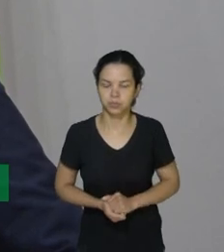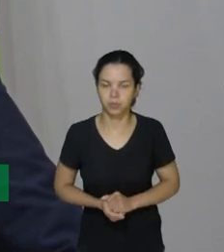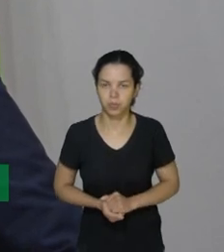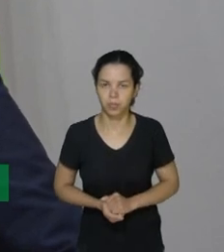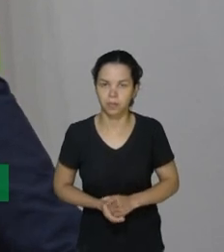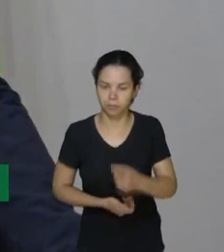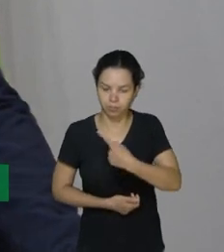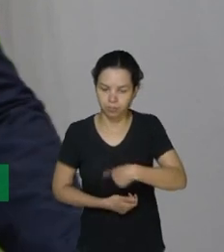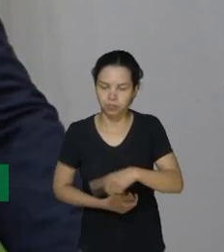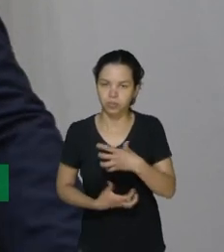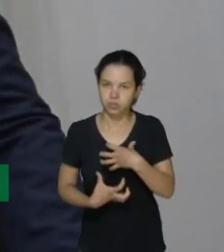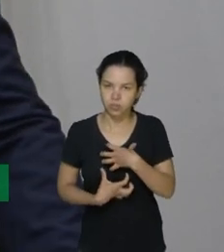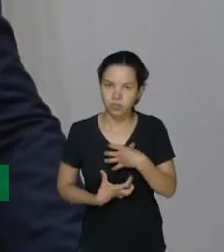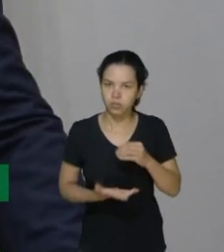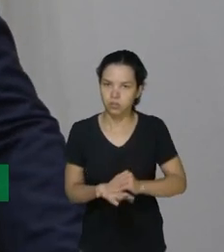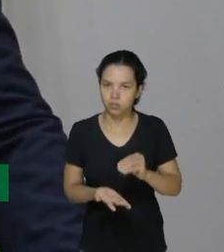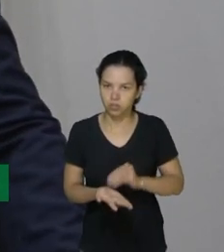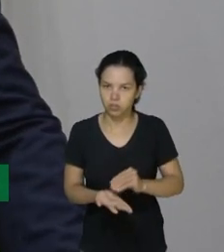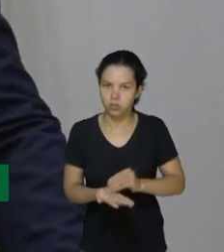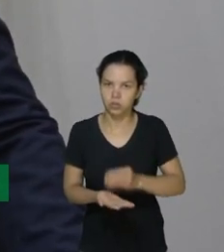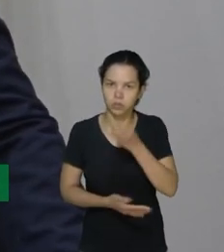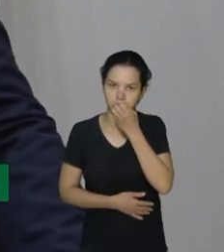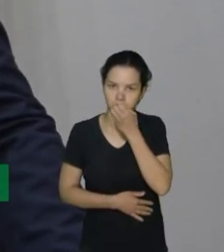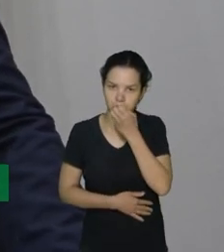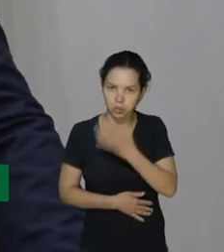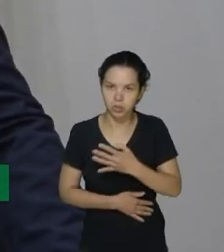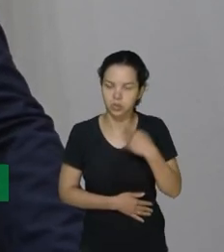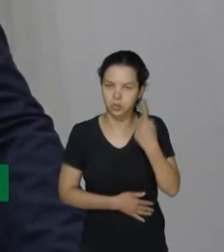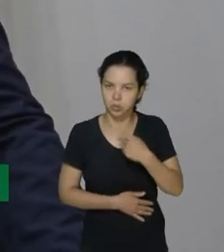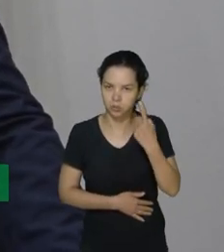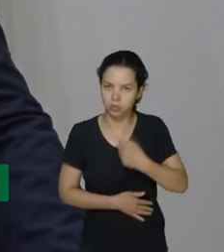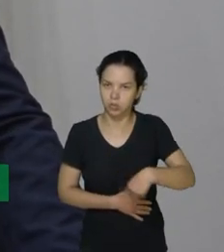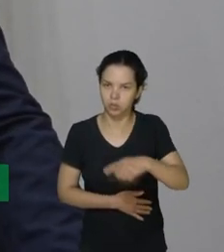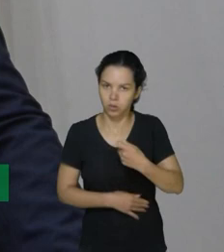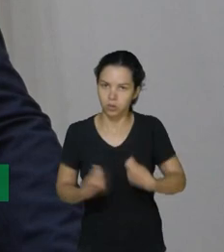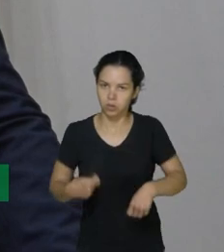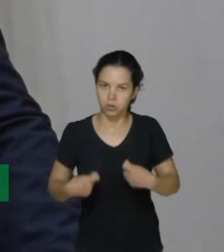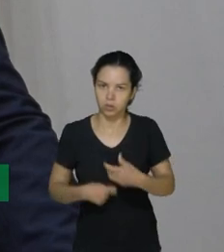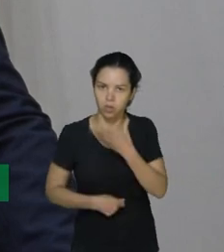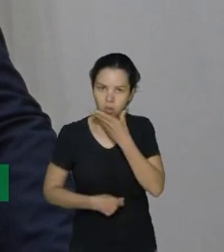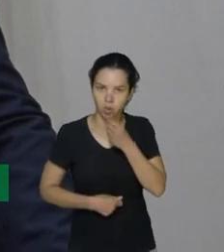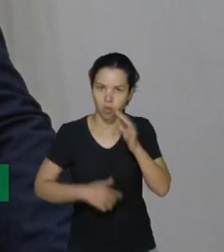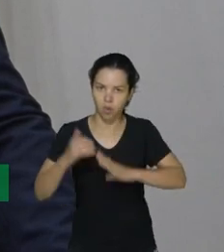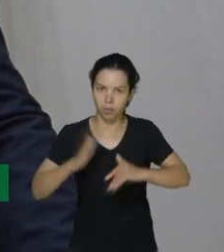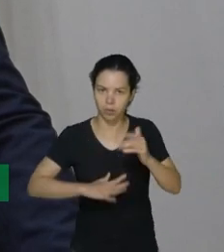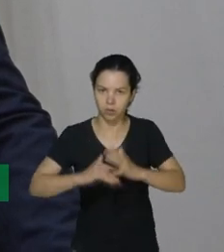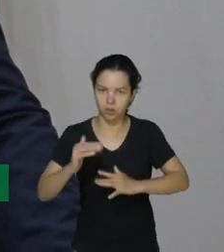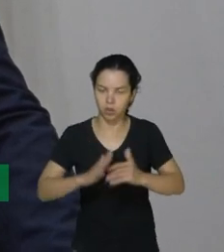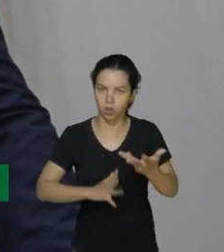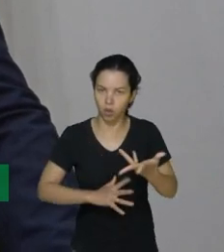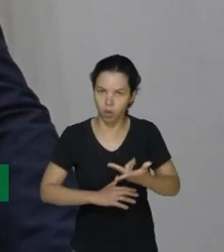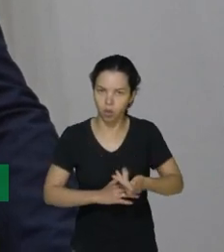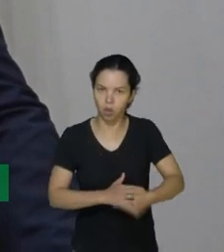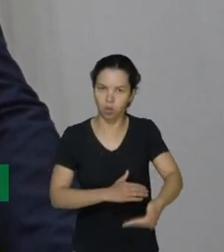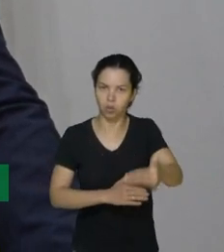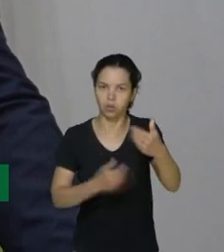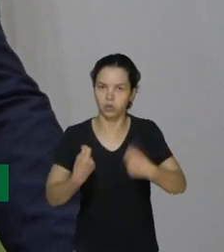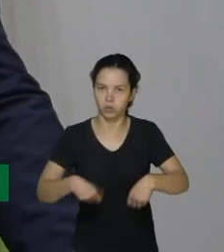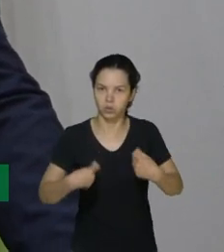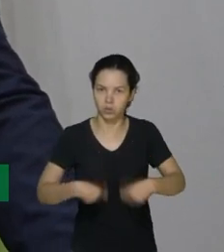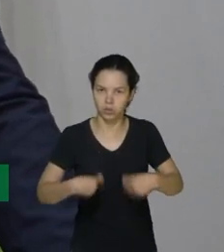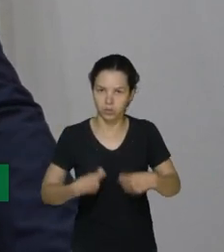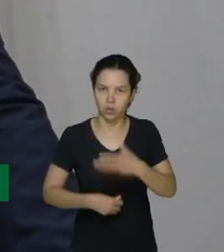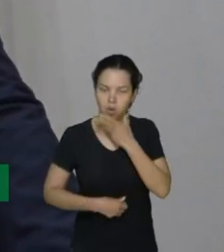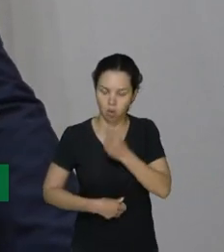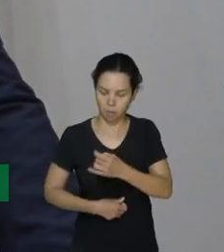Sentiremos falta, sim, de bons marinheiros, deputado Nazareno. Nós vamos precisar de homens habilidosos daqui para frente. Homens sem